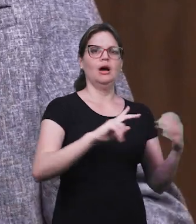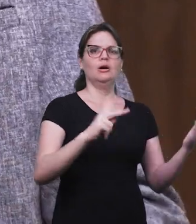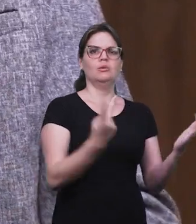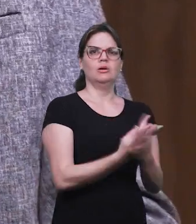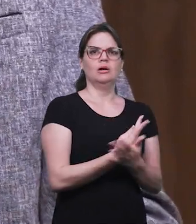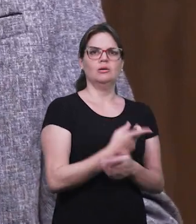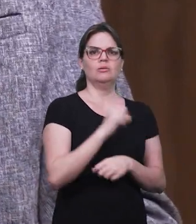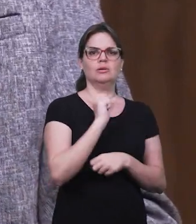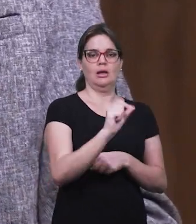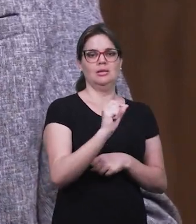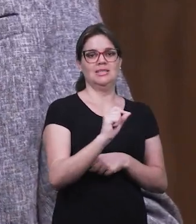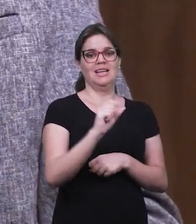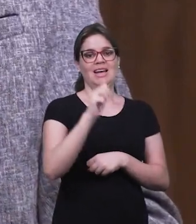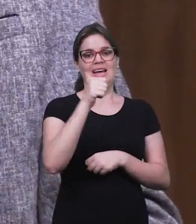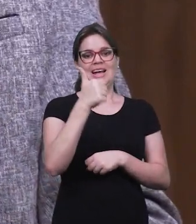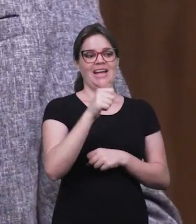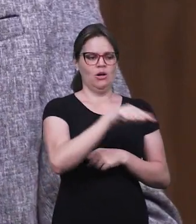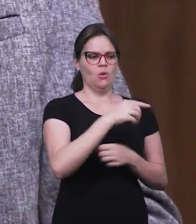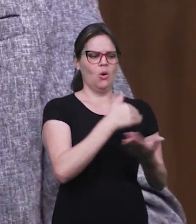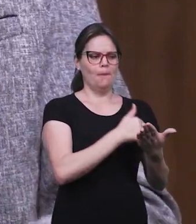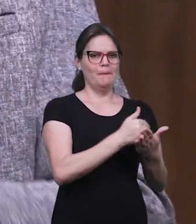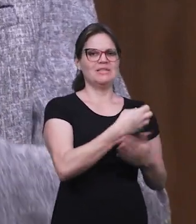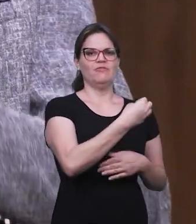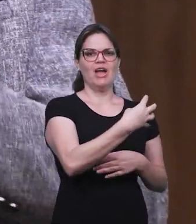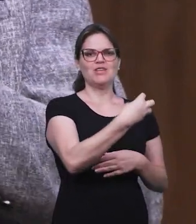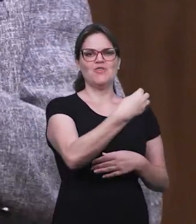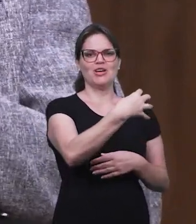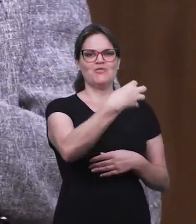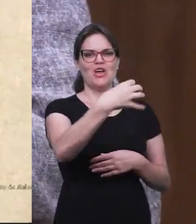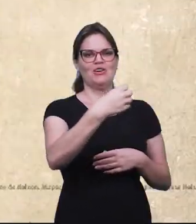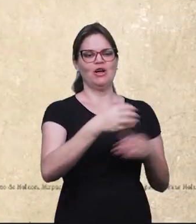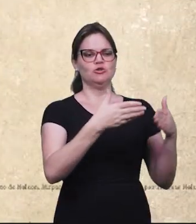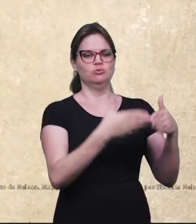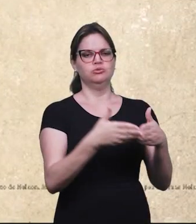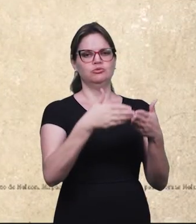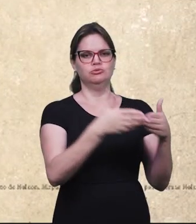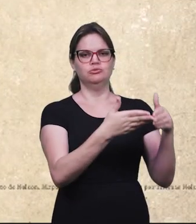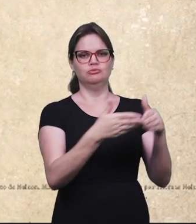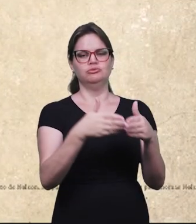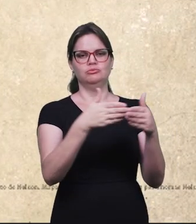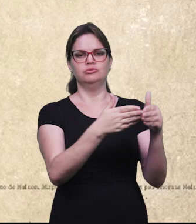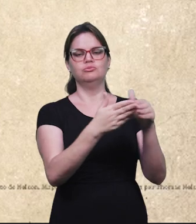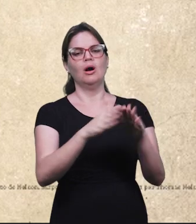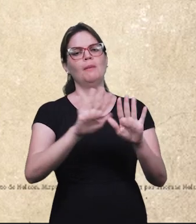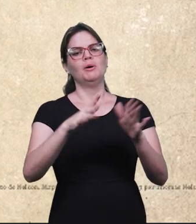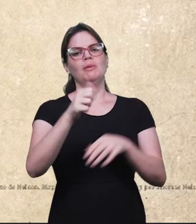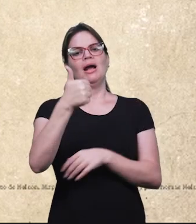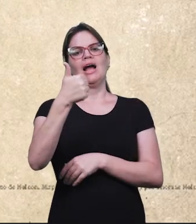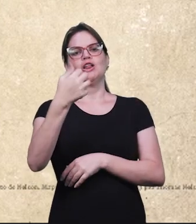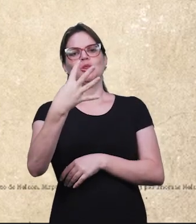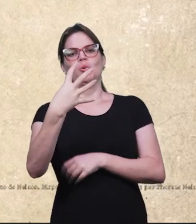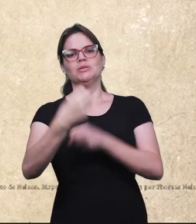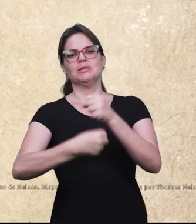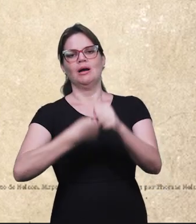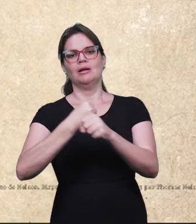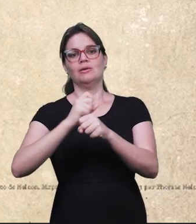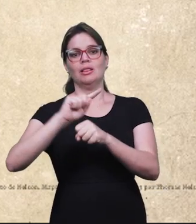é? Para o Concílio de Jerusalém. Então, é sempre importante nós olharmos